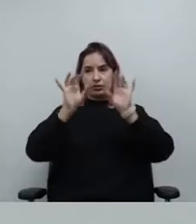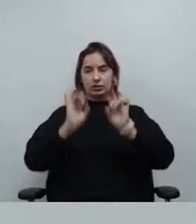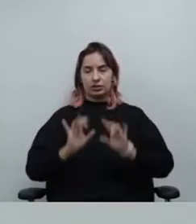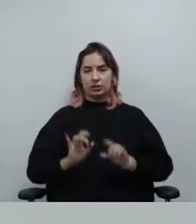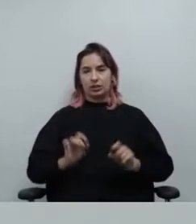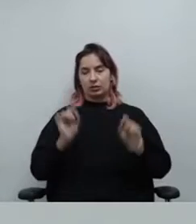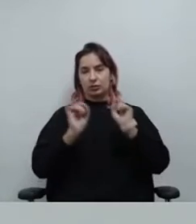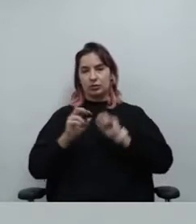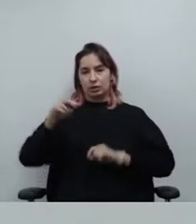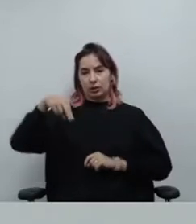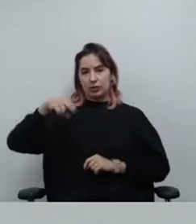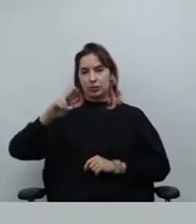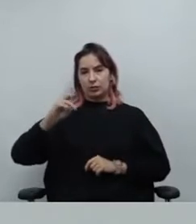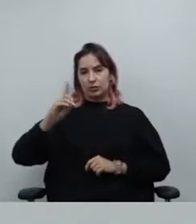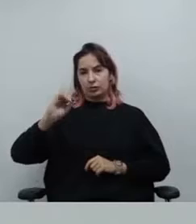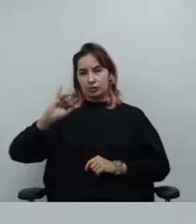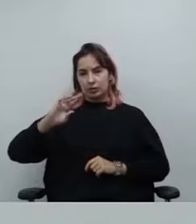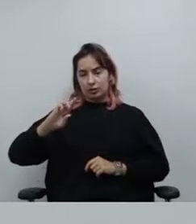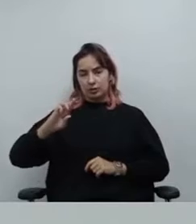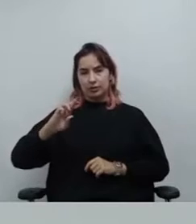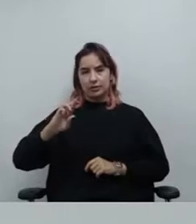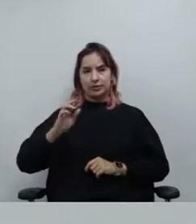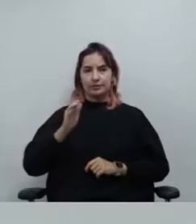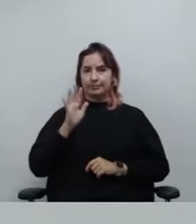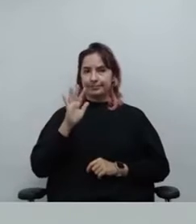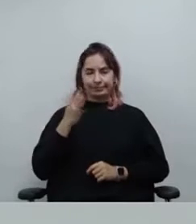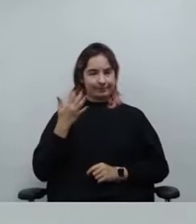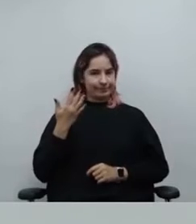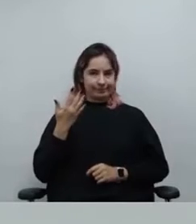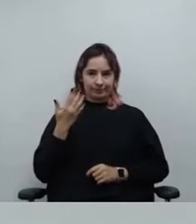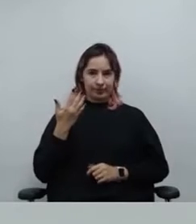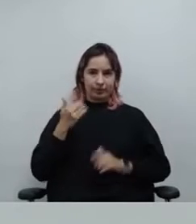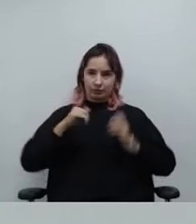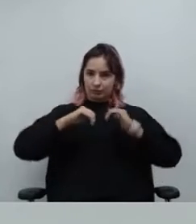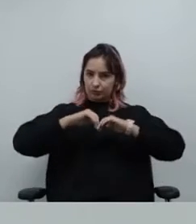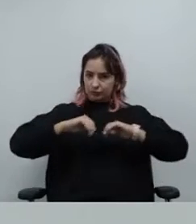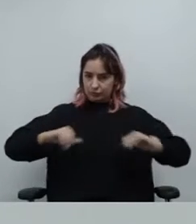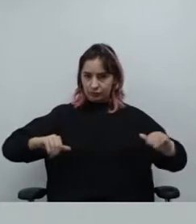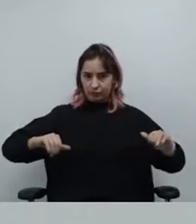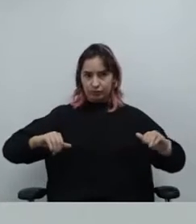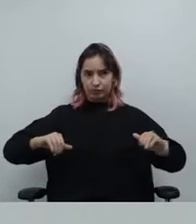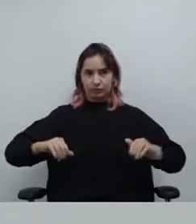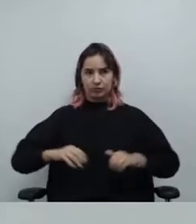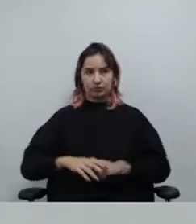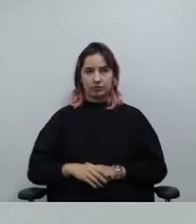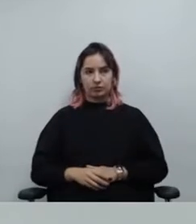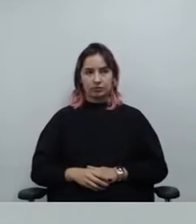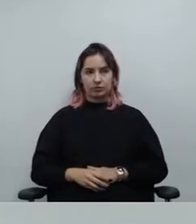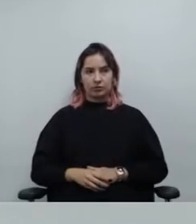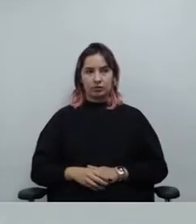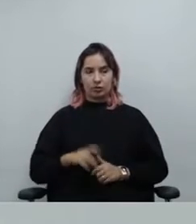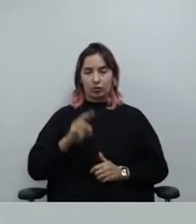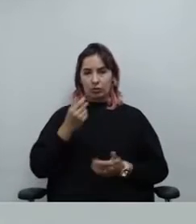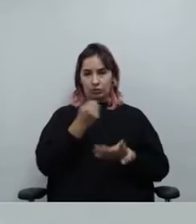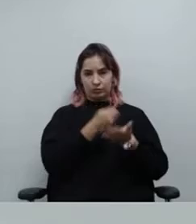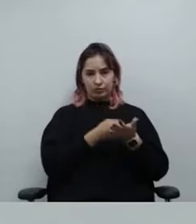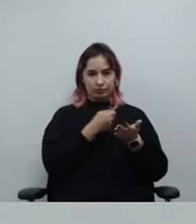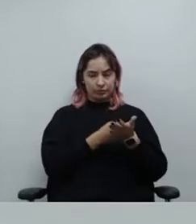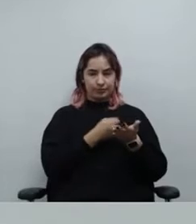que o NUDIR, infelizmente, não foi contemplado com esse desmembramento ou sequer com reforço.